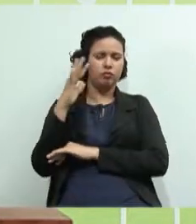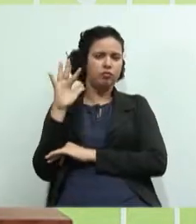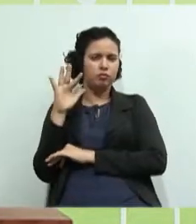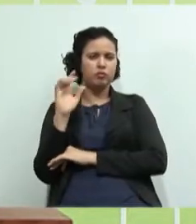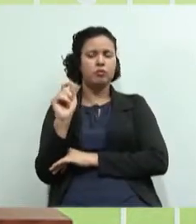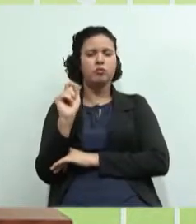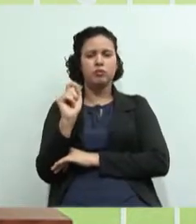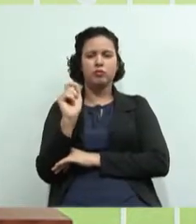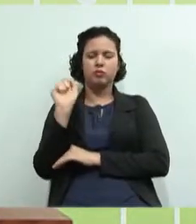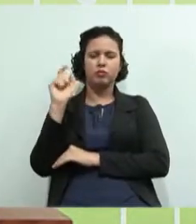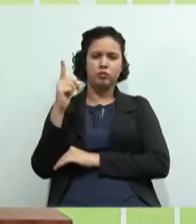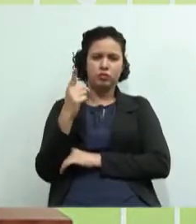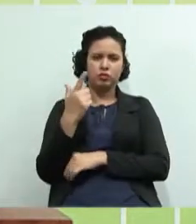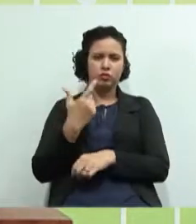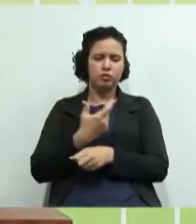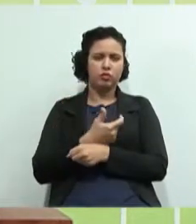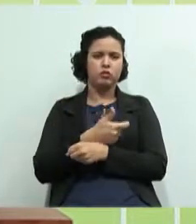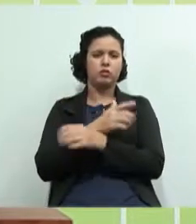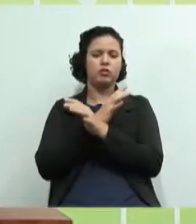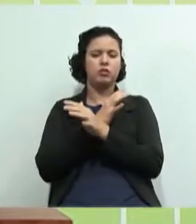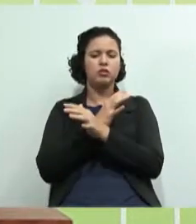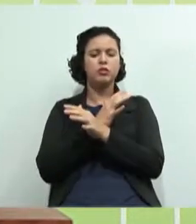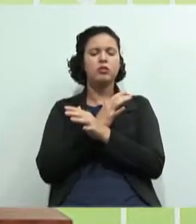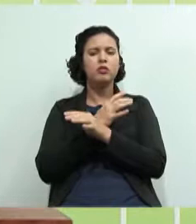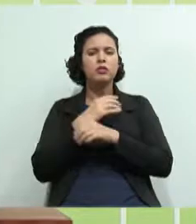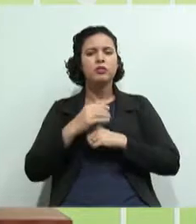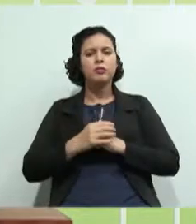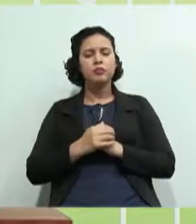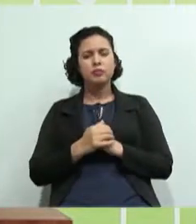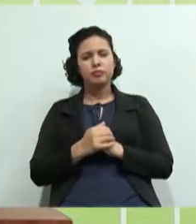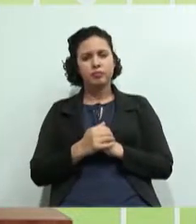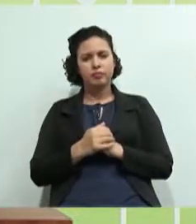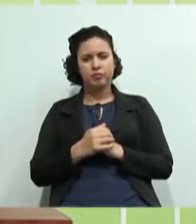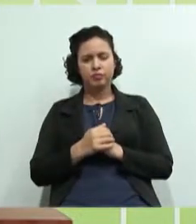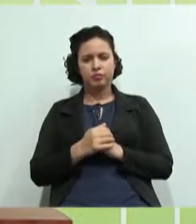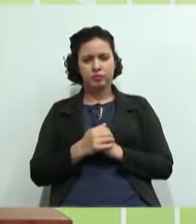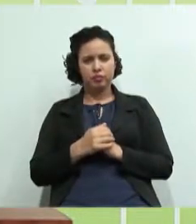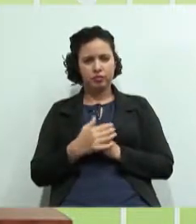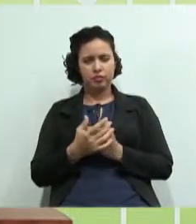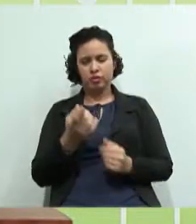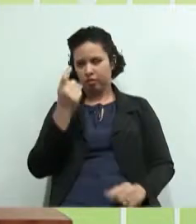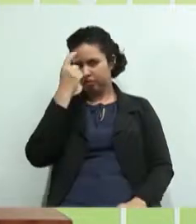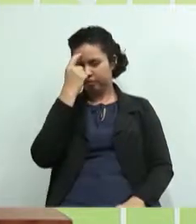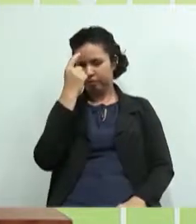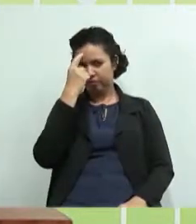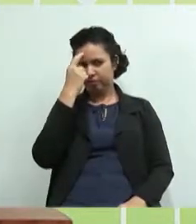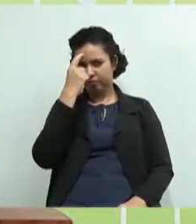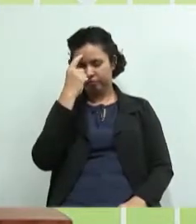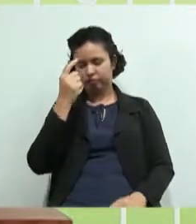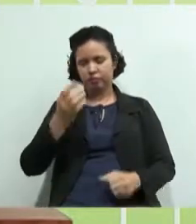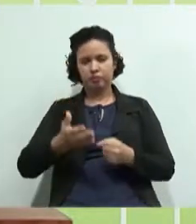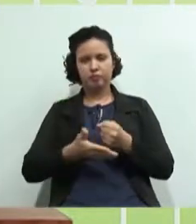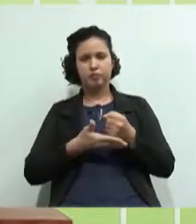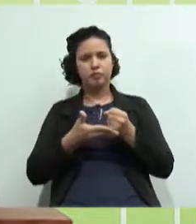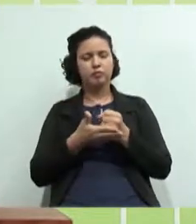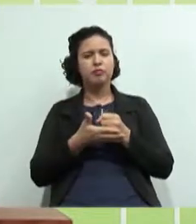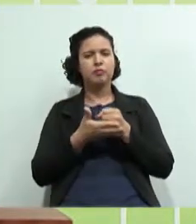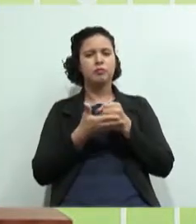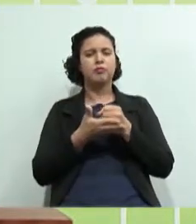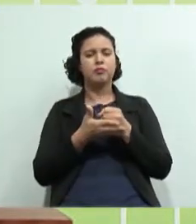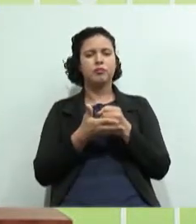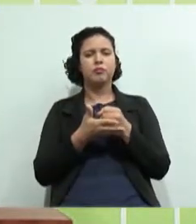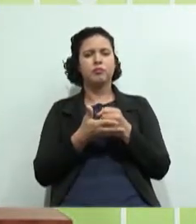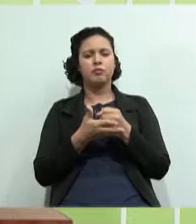de estiagem, ou seja, quando não tem muita chuva, não é verdade? E aí, é claro, o pensamento com base na previsão era voltado para esse tipo de